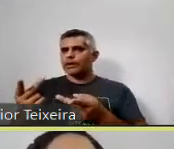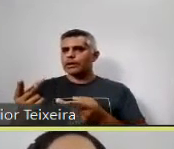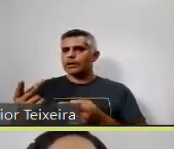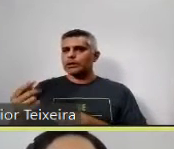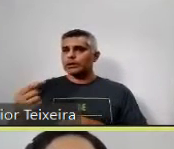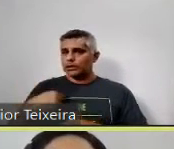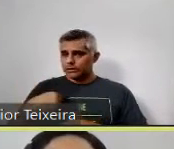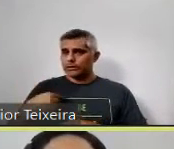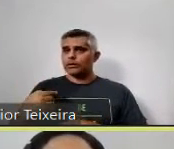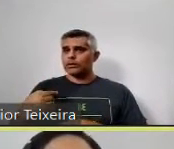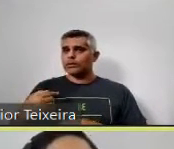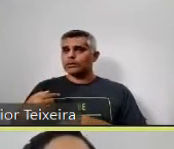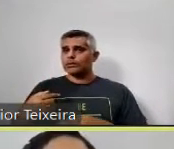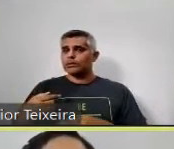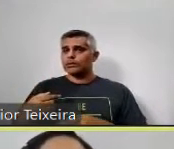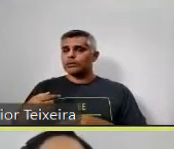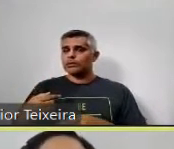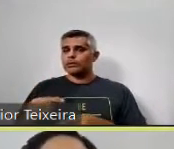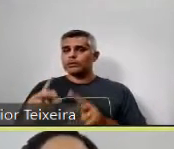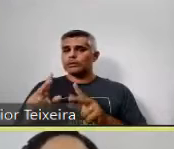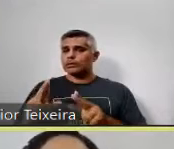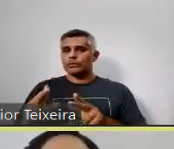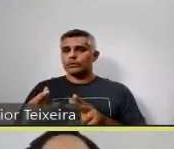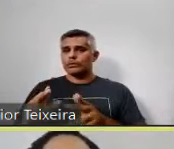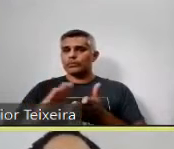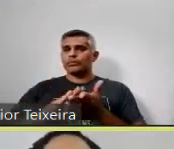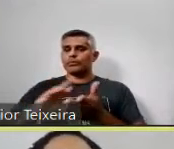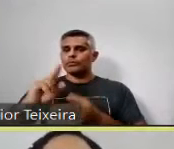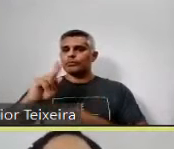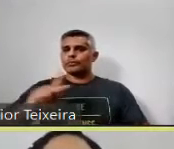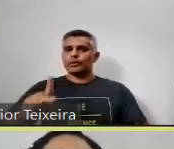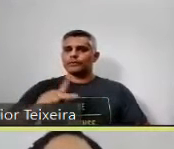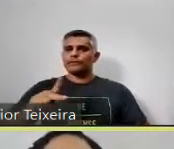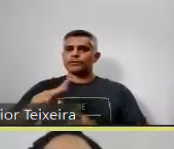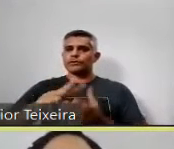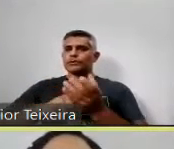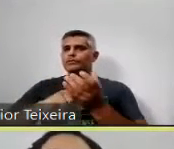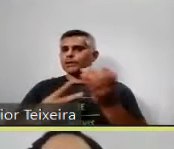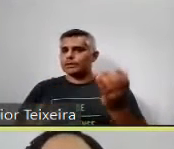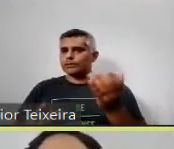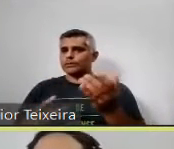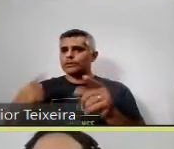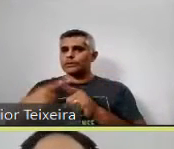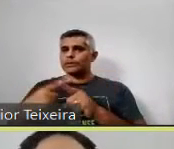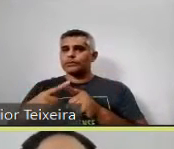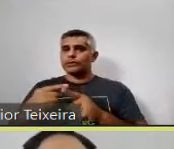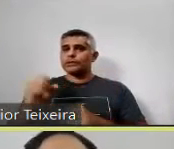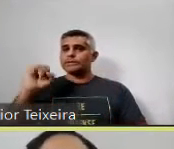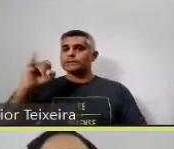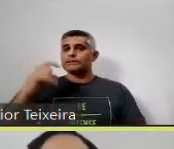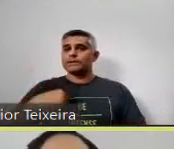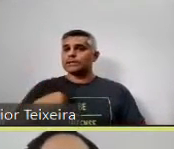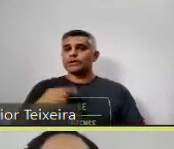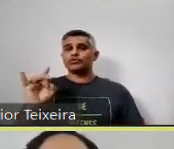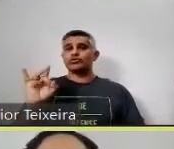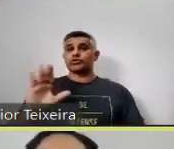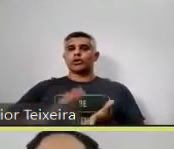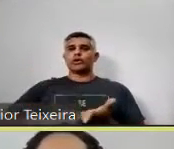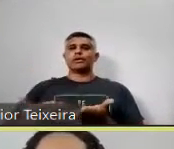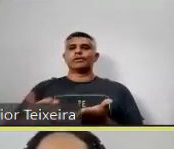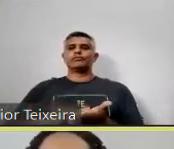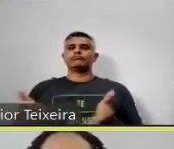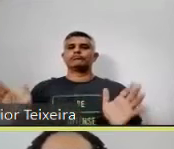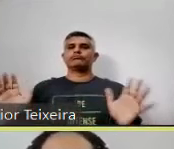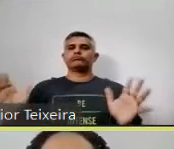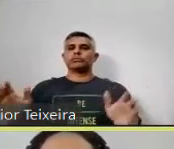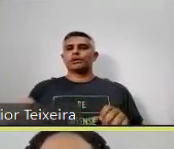professora bilíngue, porque se eu fizer o papel de intérprete, o aluno não vai entender. Então, assim, ela diz